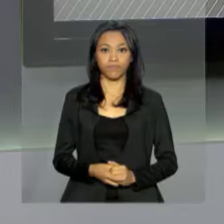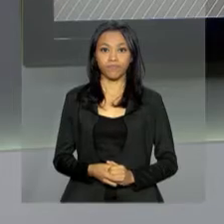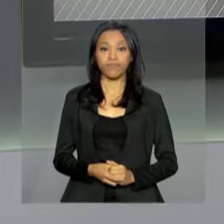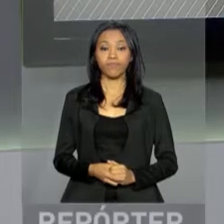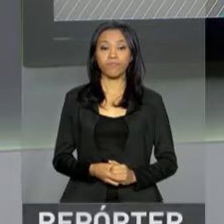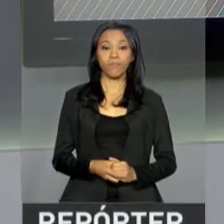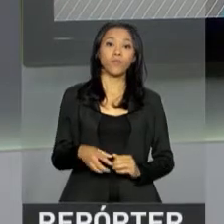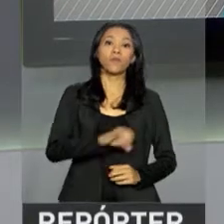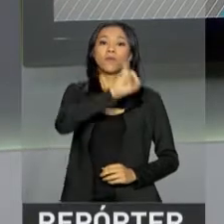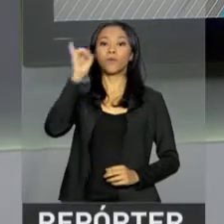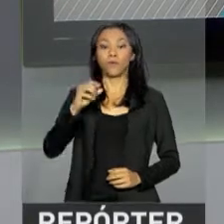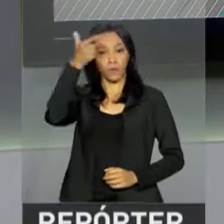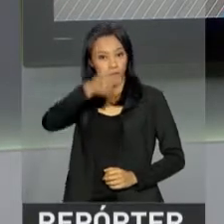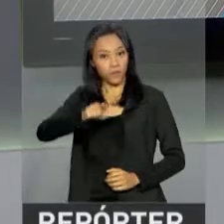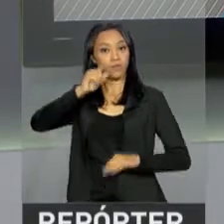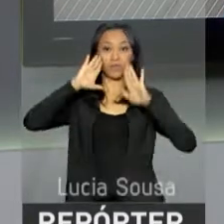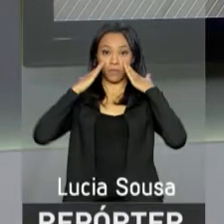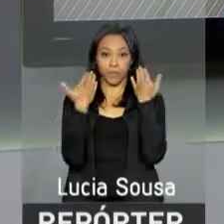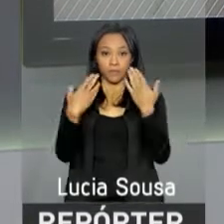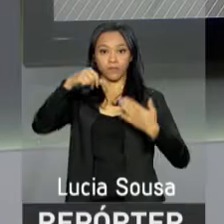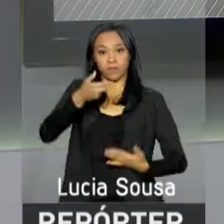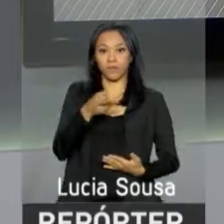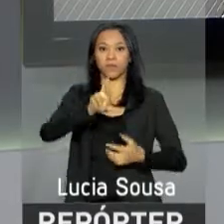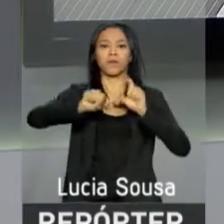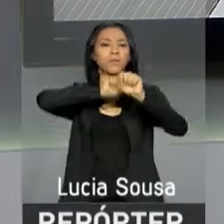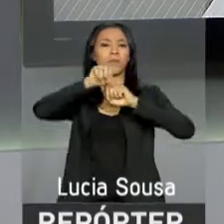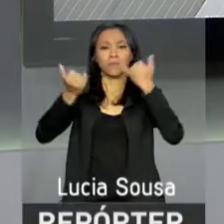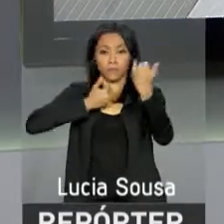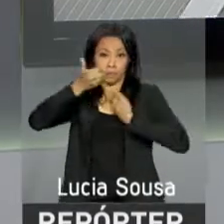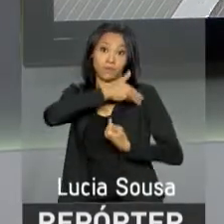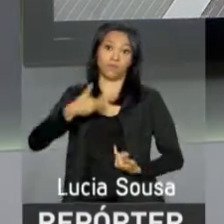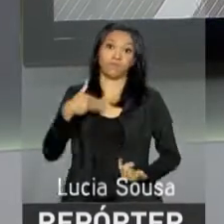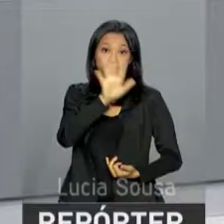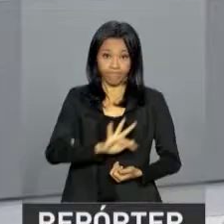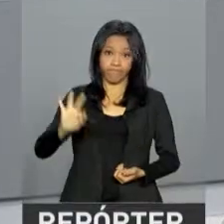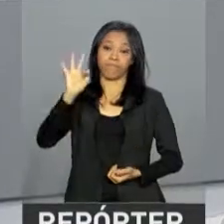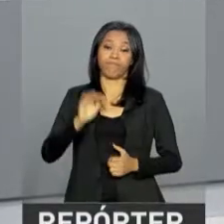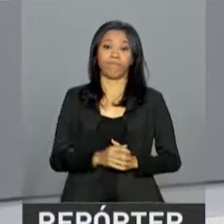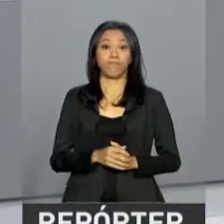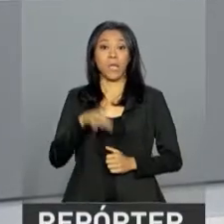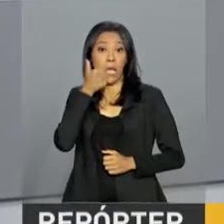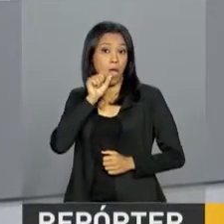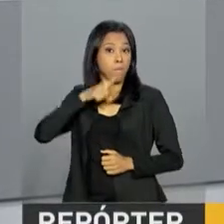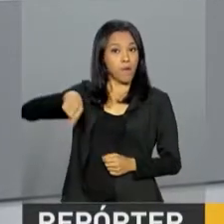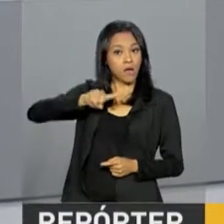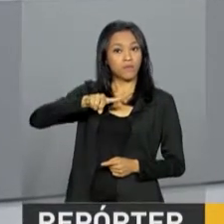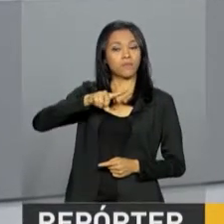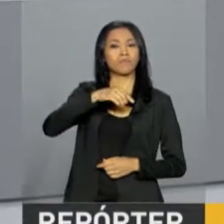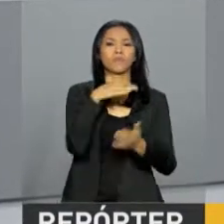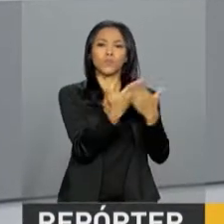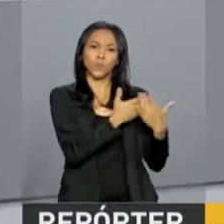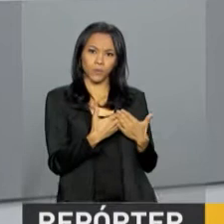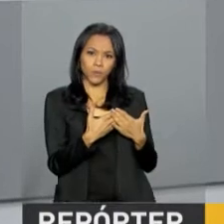o la no ar mais uma edição do repórter nbr as notícias do governo federal mães estudante